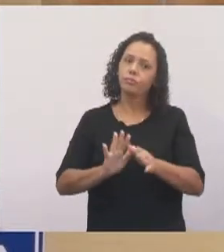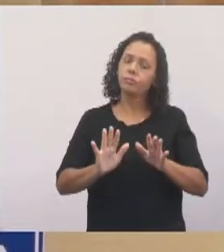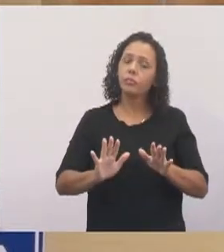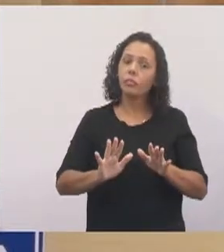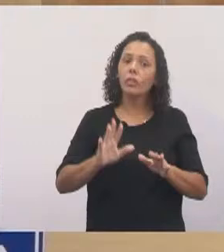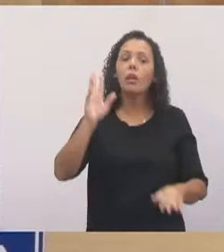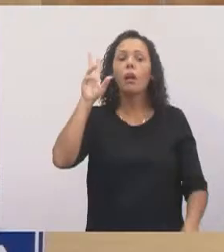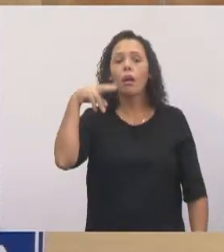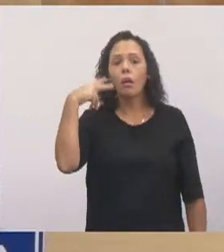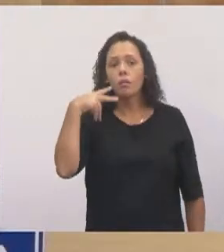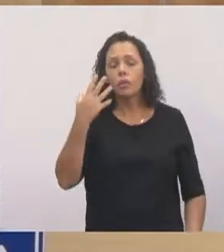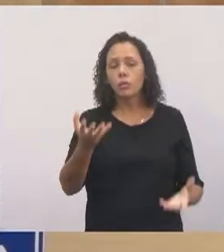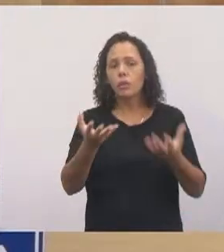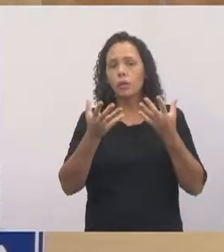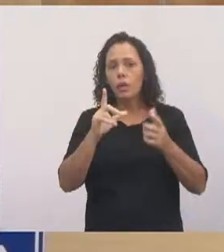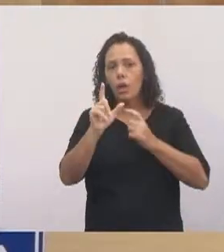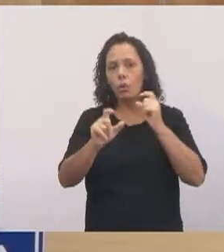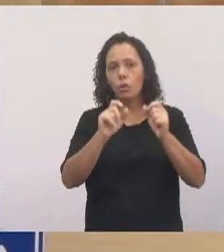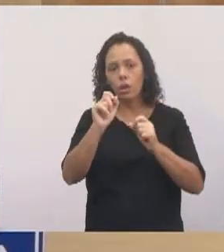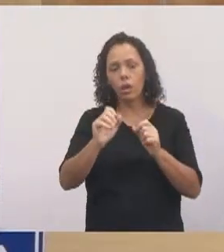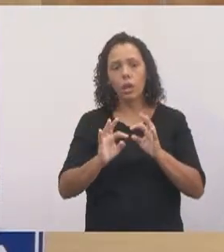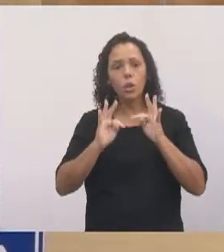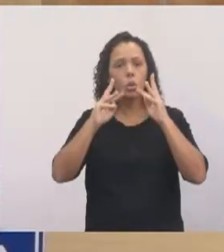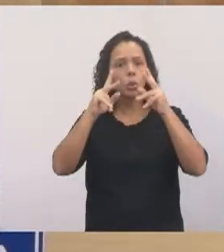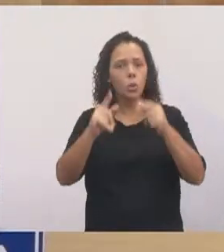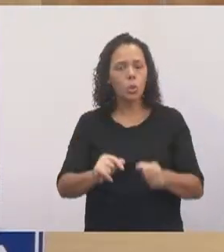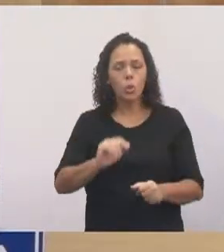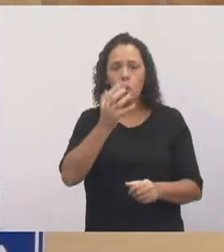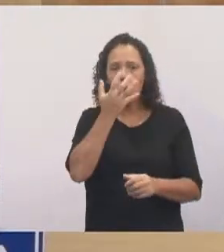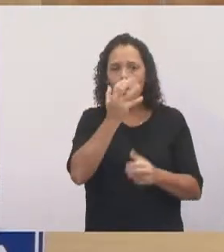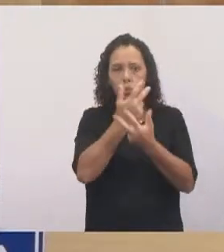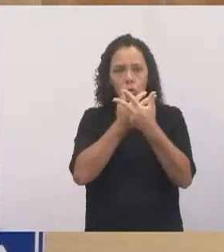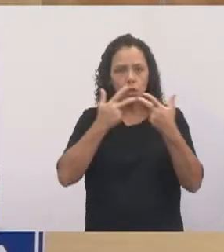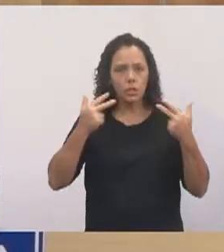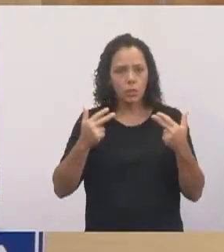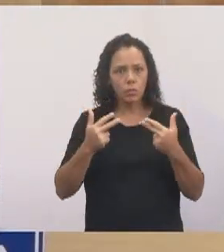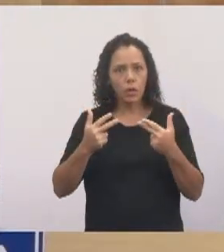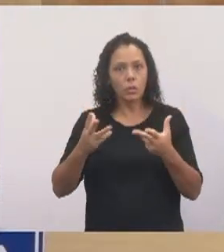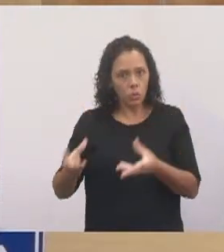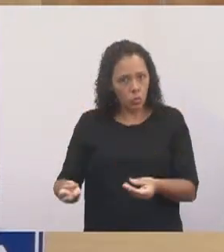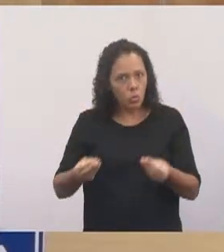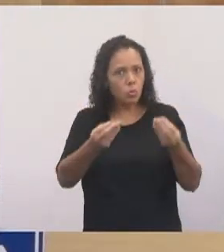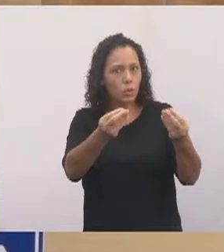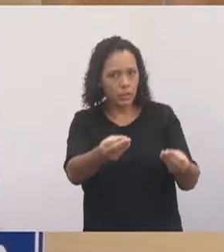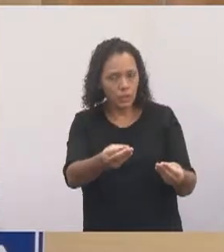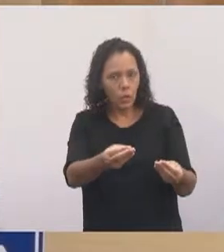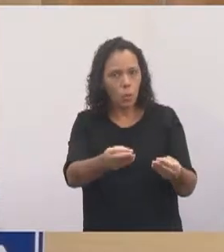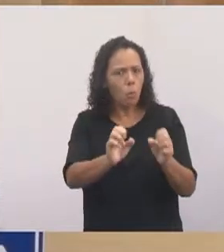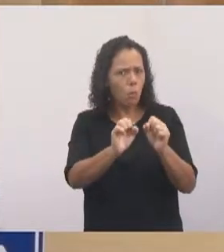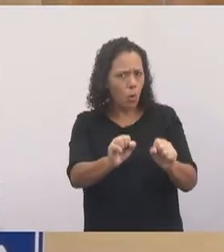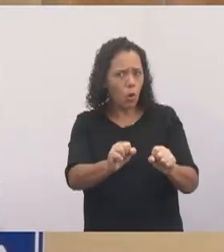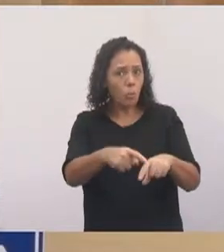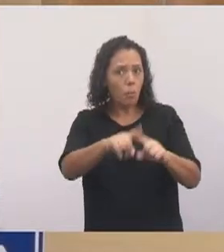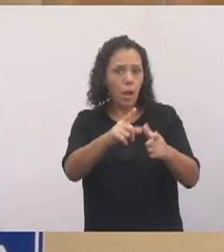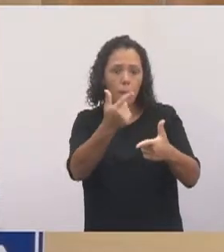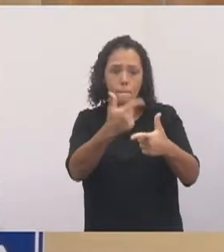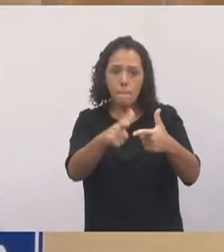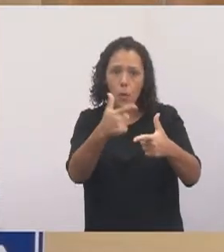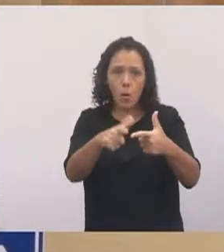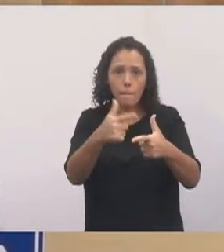que vai ser doado nessas feiras, eles venham ser doados sem ter nenhum tipo de